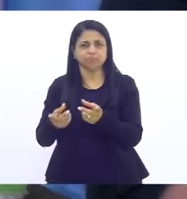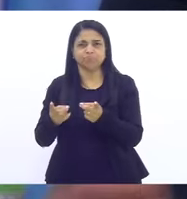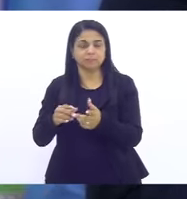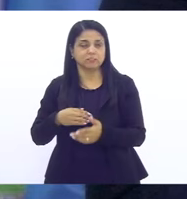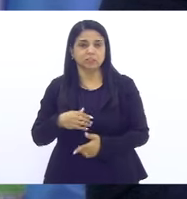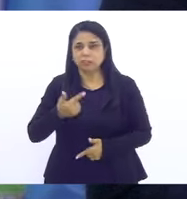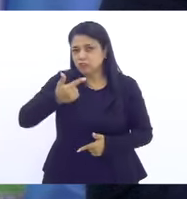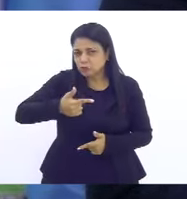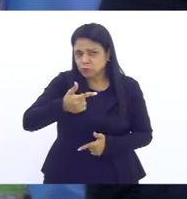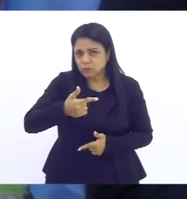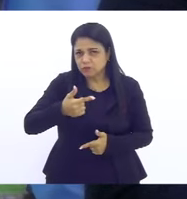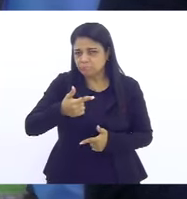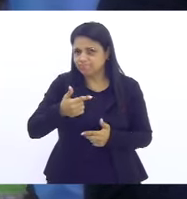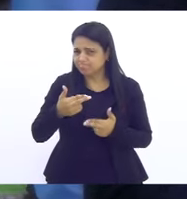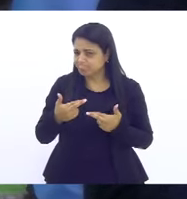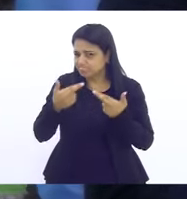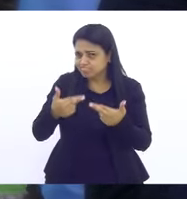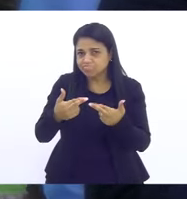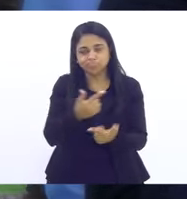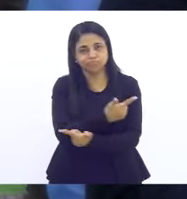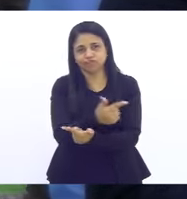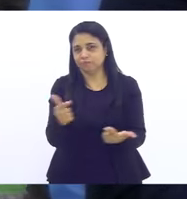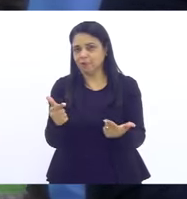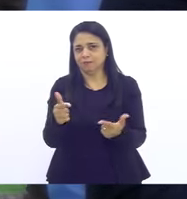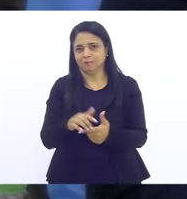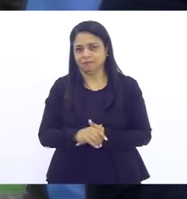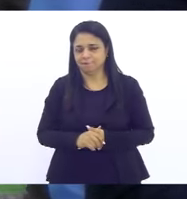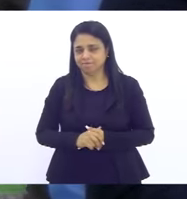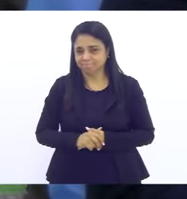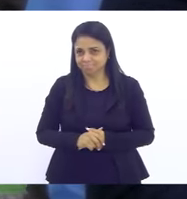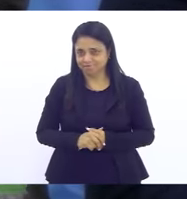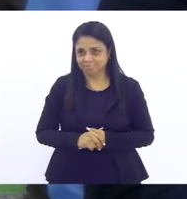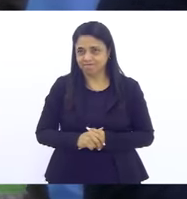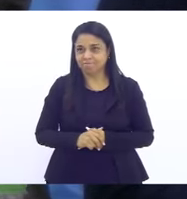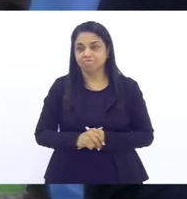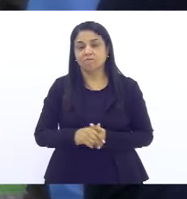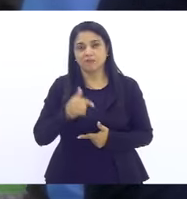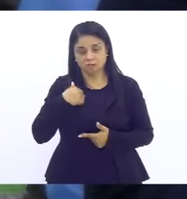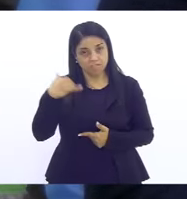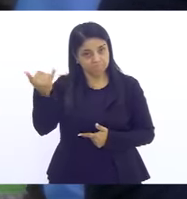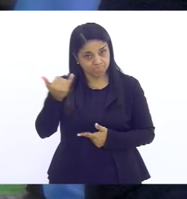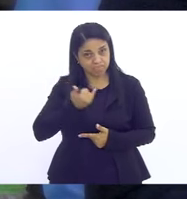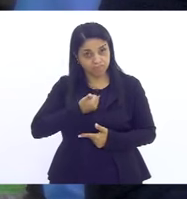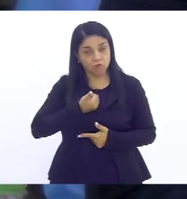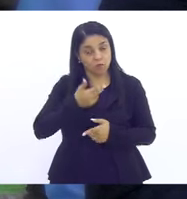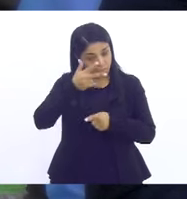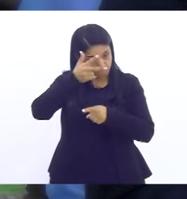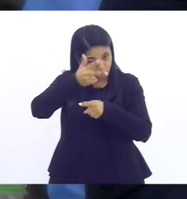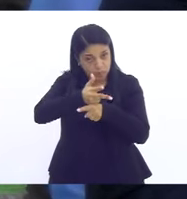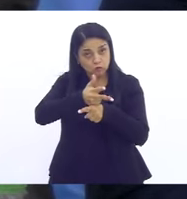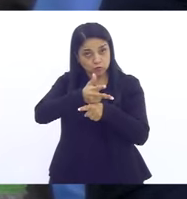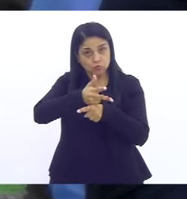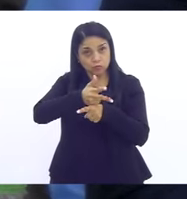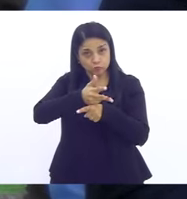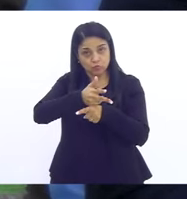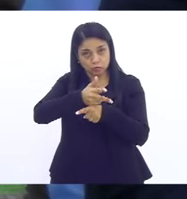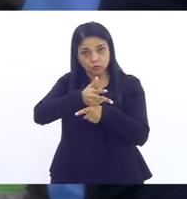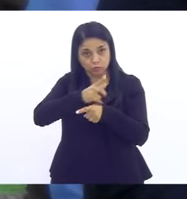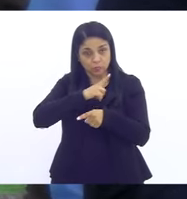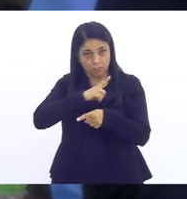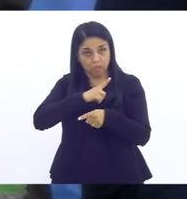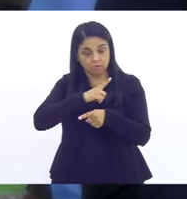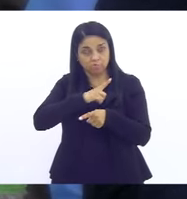Mas há relatos de pessoas, secretário, e eu tenho isso, tenho vídeos, que as pessoas tentavam